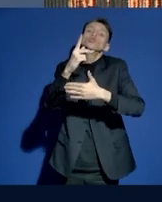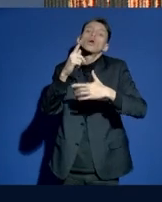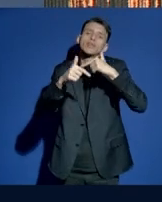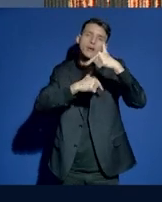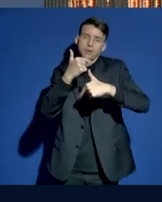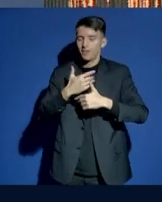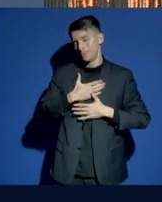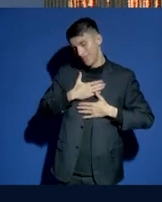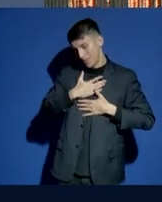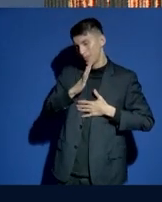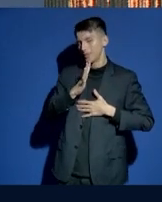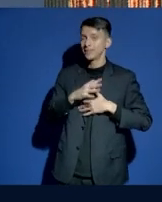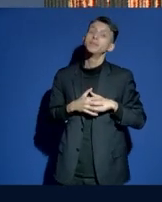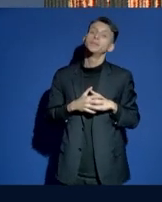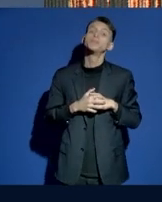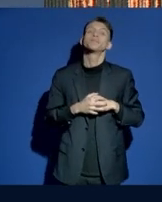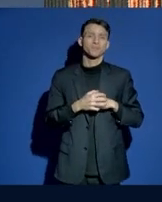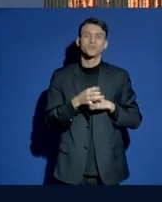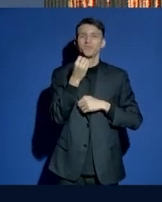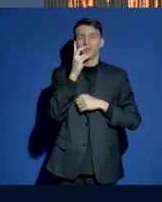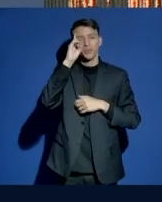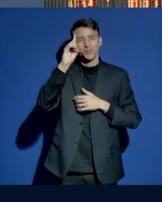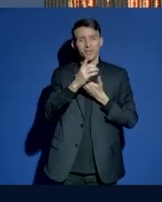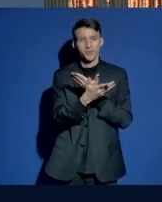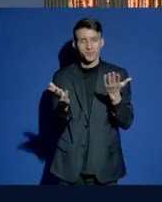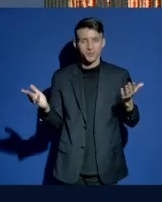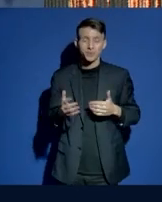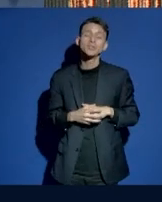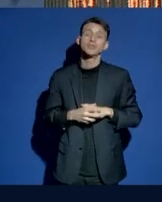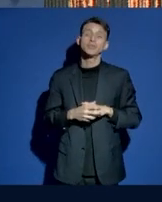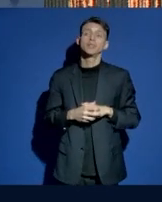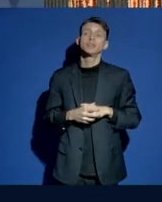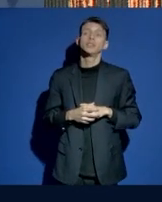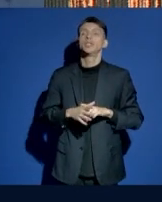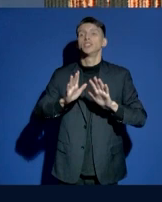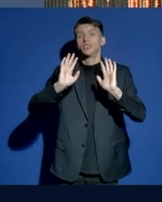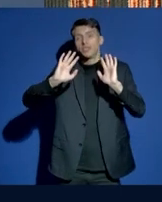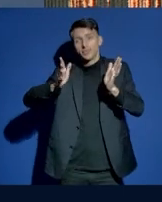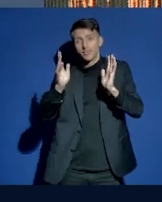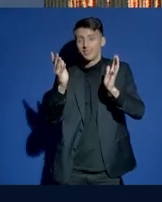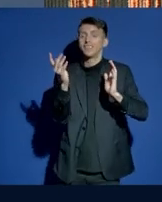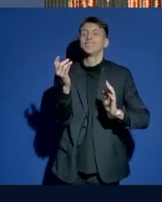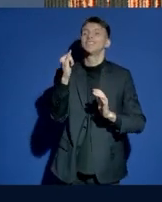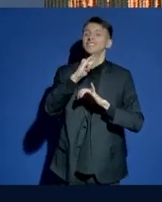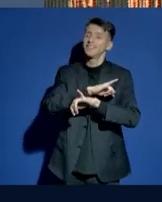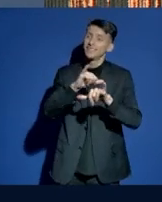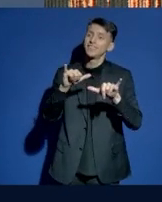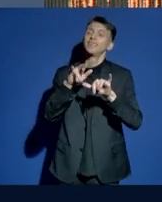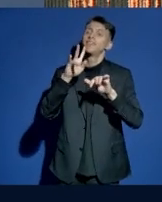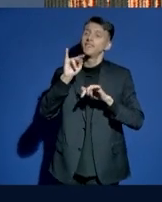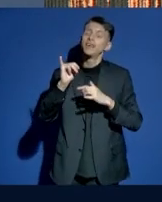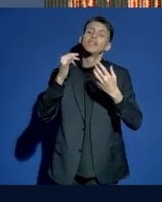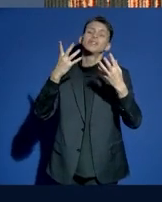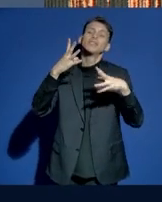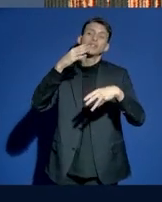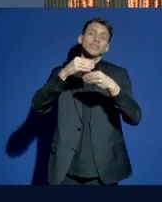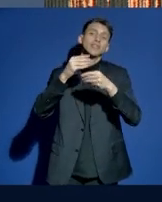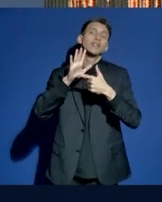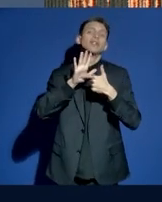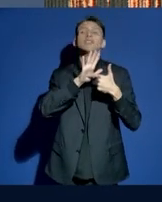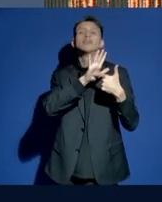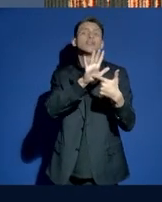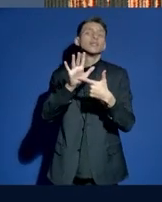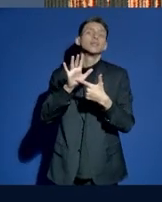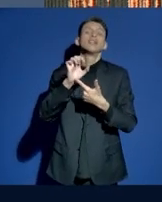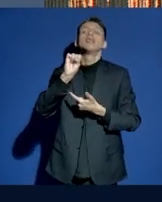prazer muito bom dia a todos e a todas Então como bendito fruto aqui do painel eu vou começar apresentando falando